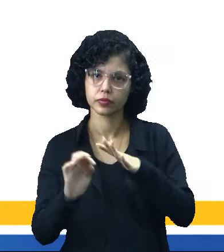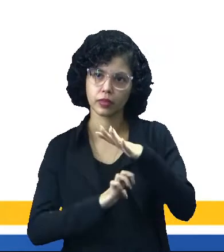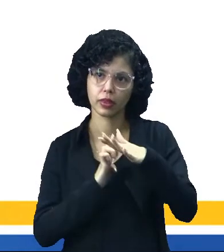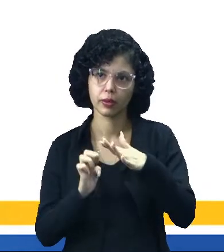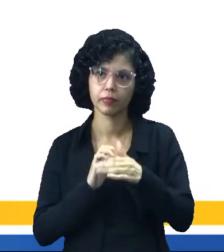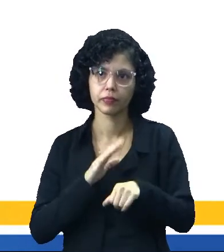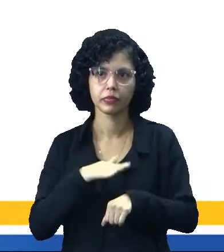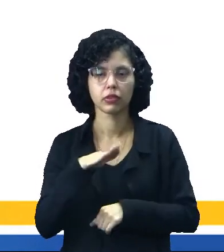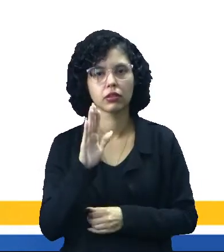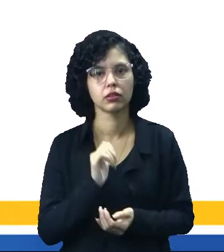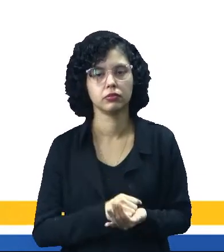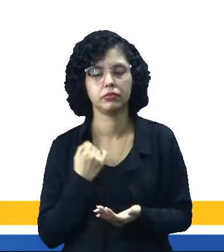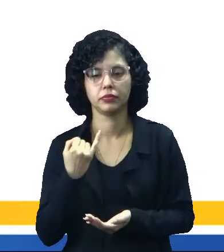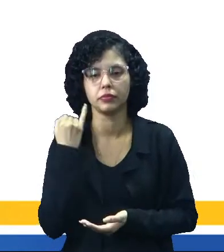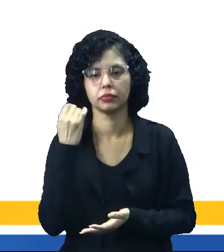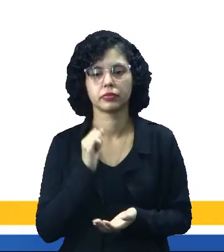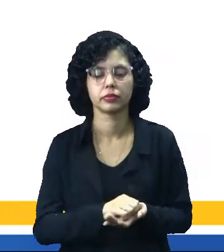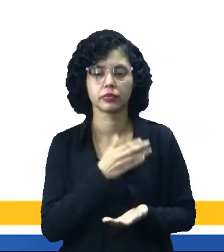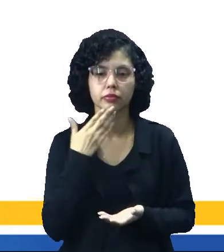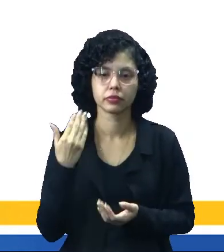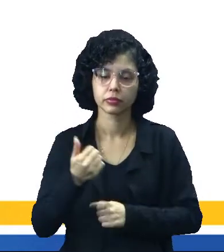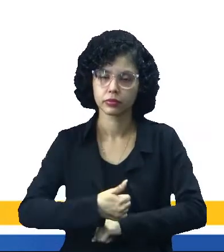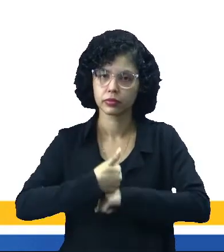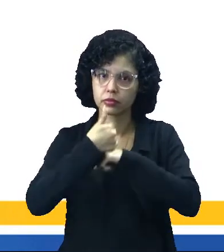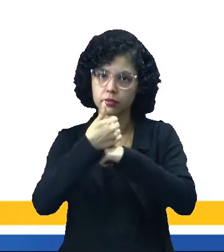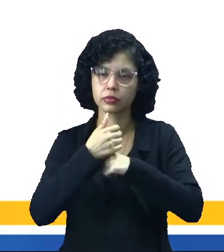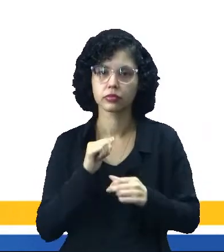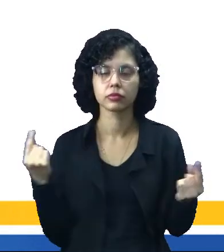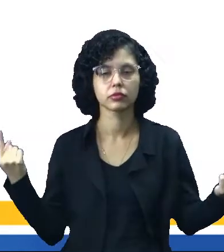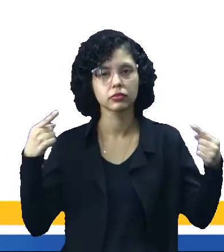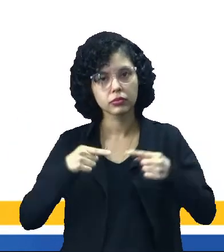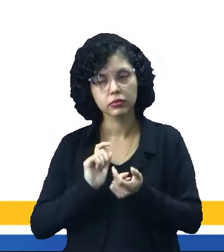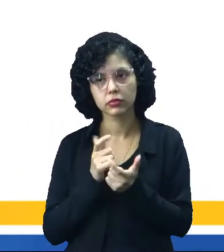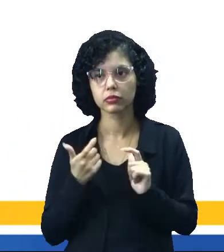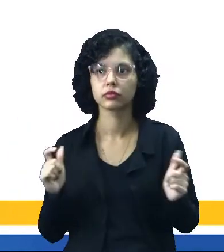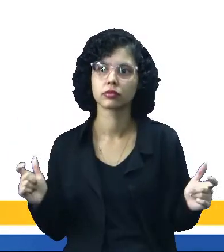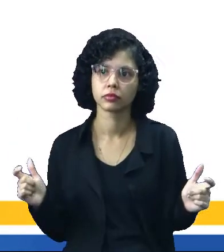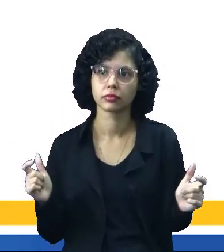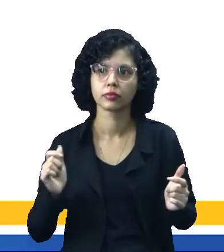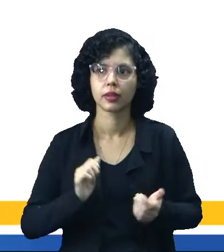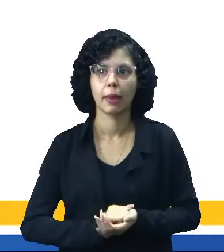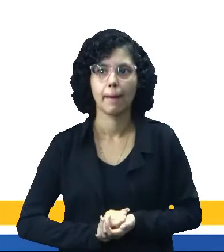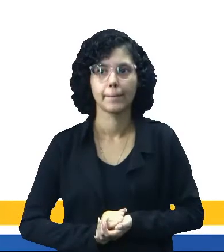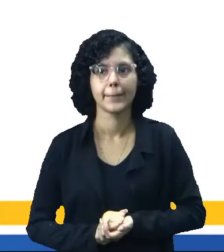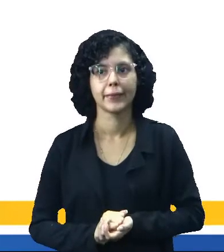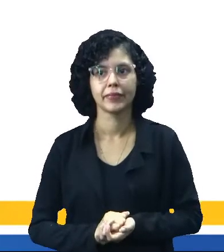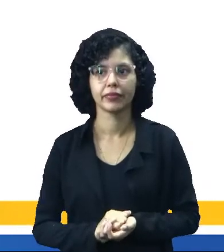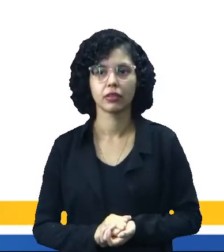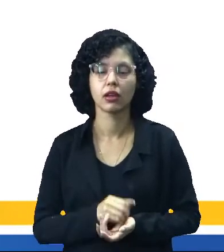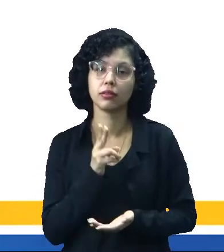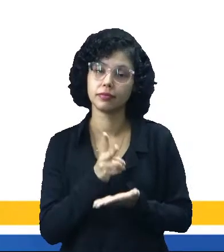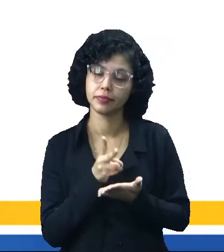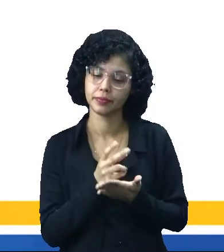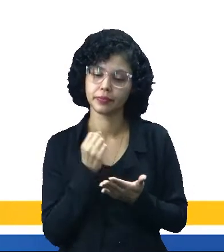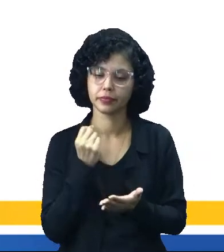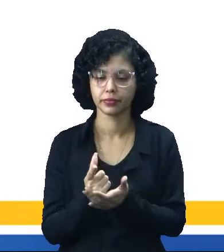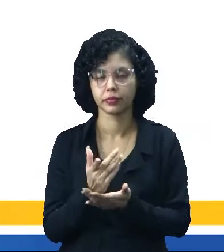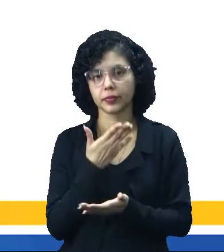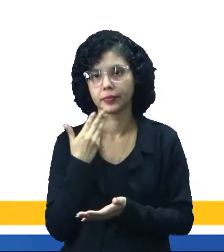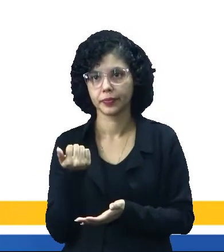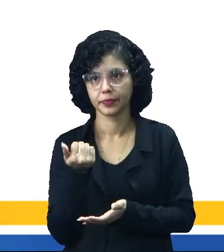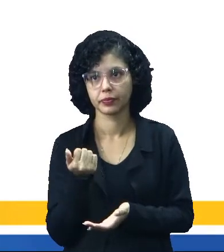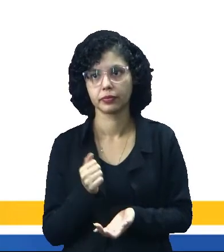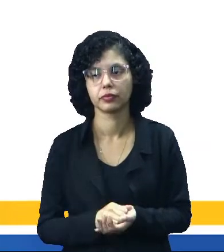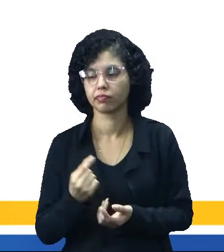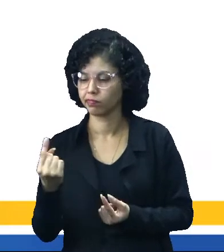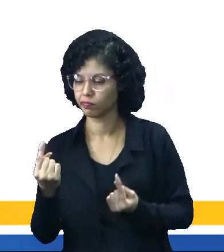mais eficientes e oferecer produtos de melhor qualidade, porque a competição é muito grande. Então, você sempre vai consumir o produto que é